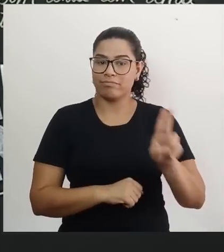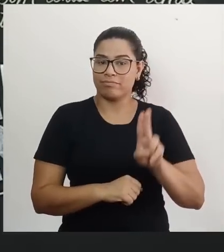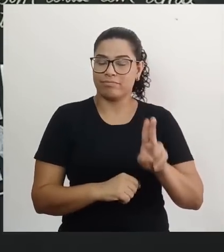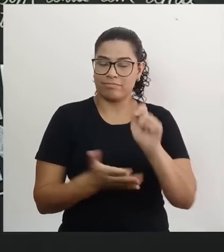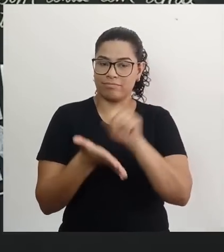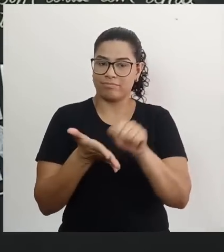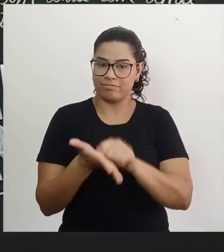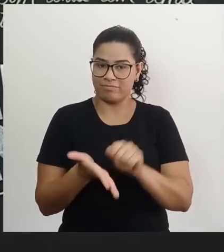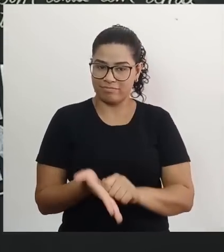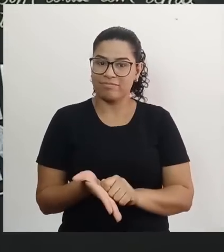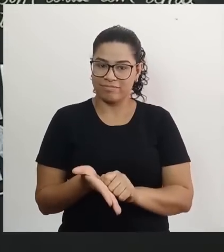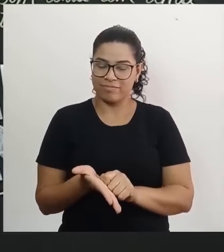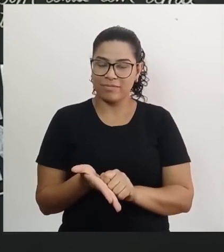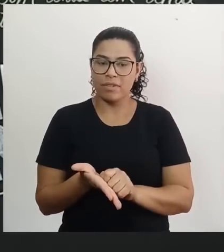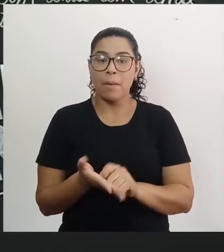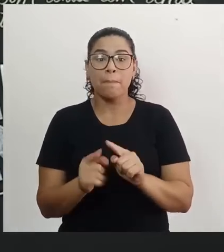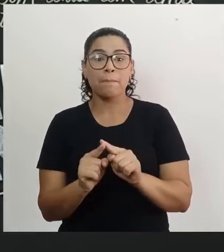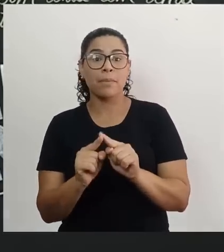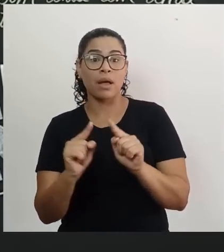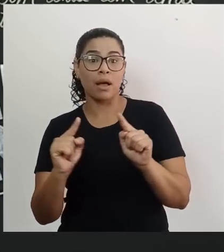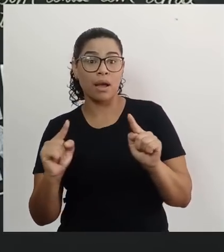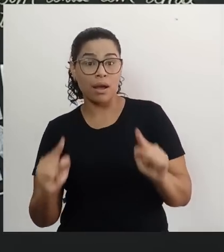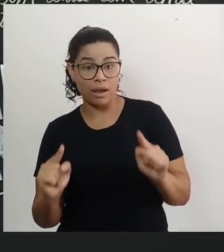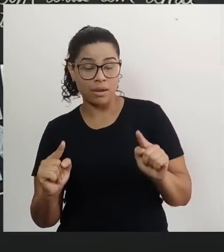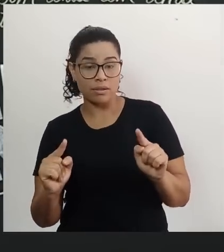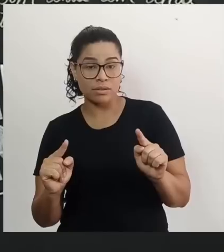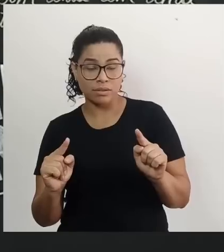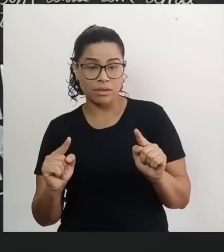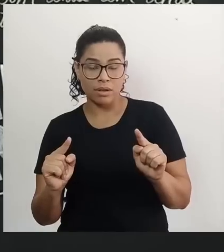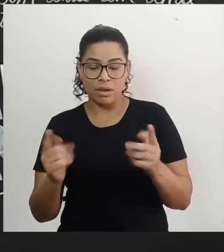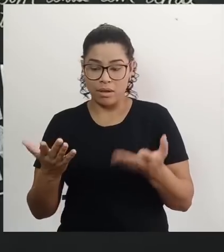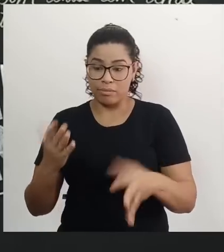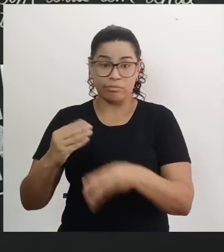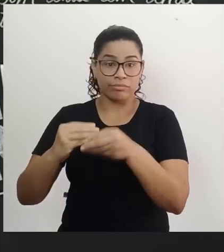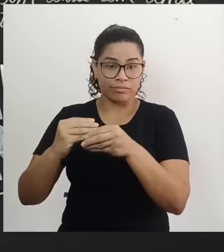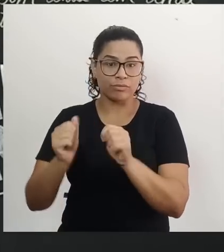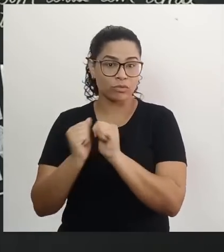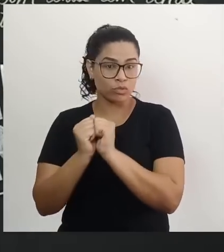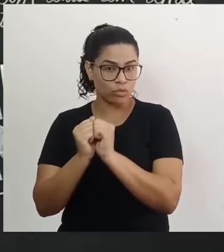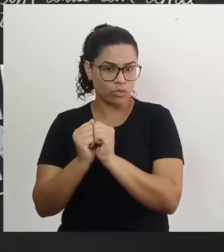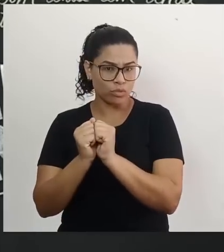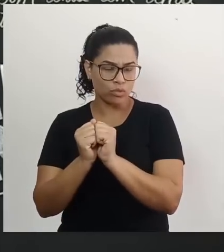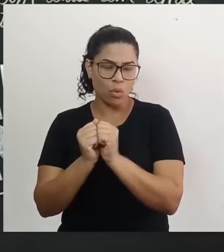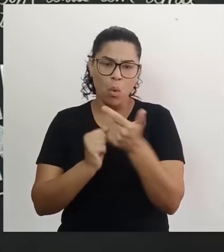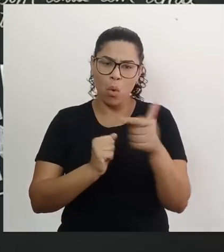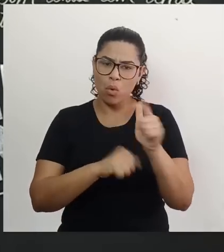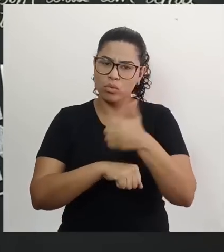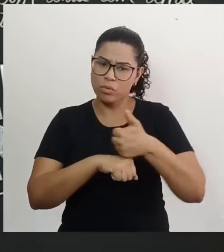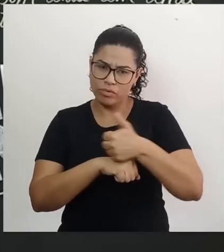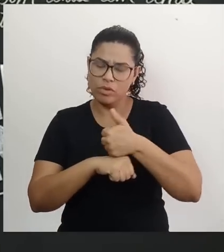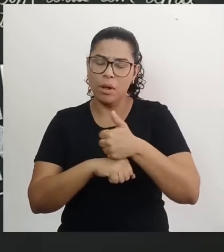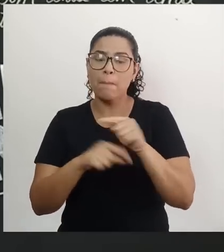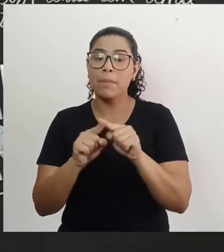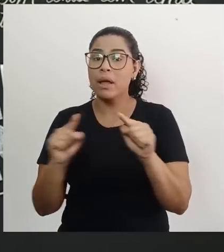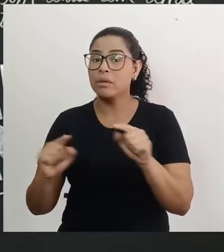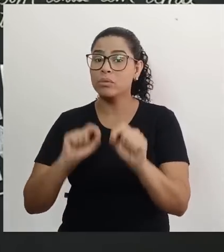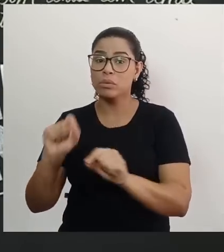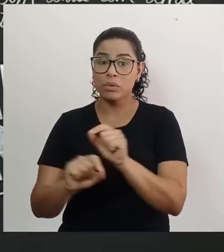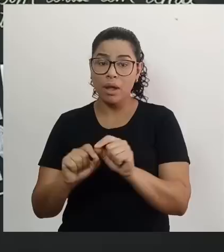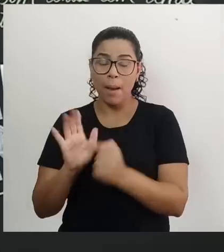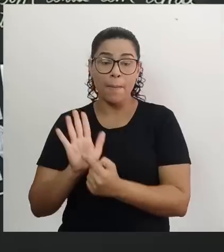grupo de jornalistas, para escrever esse texto com auxílio, com o olhar de outros profissionais do meio,